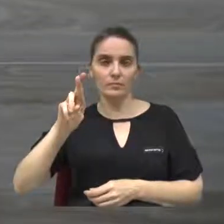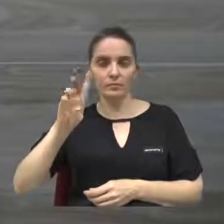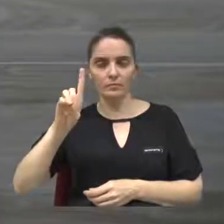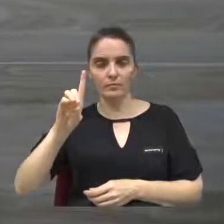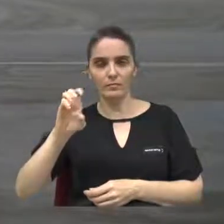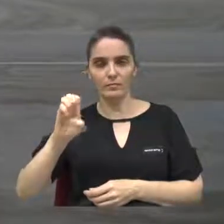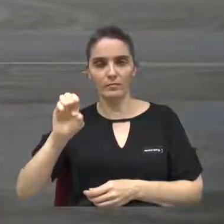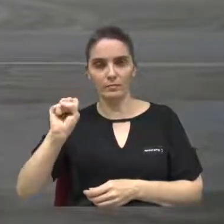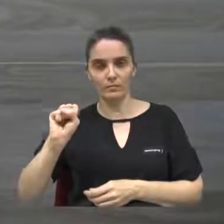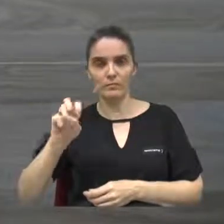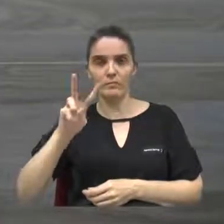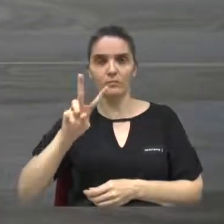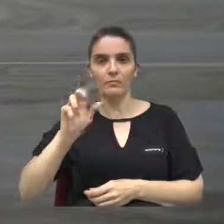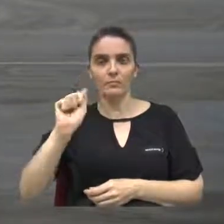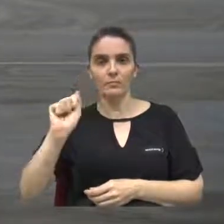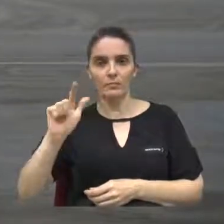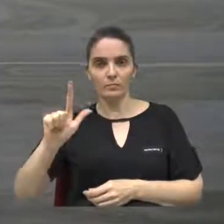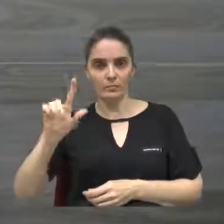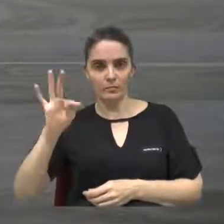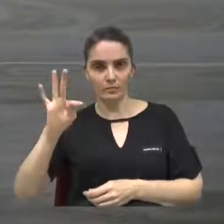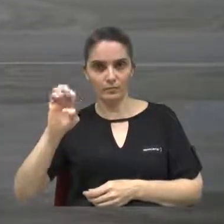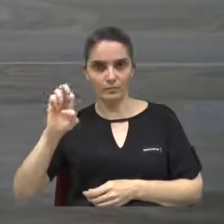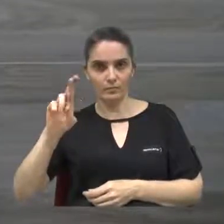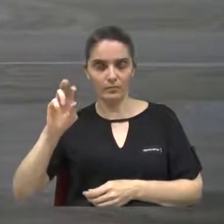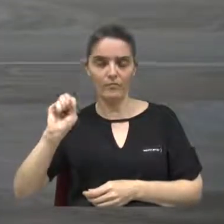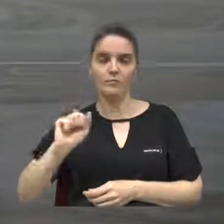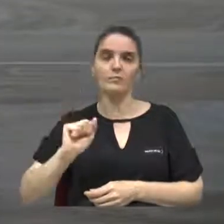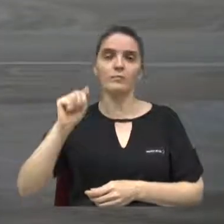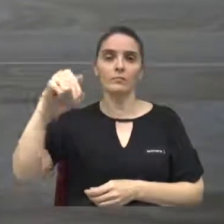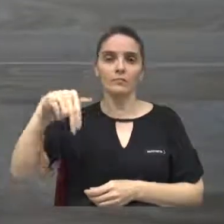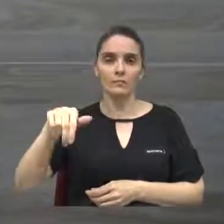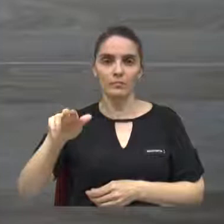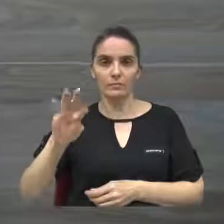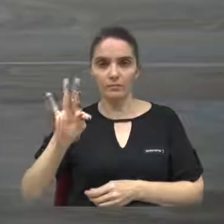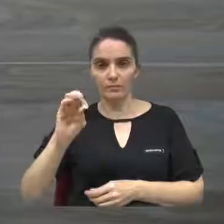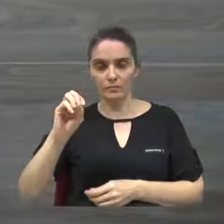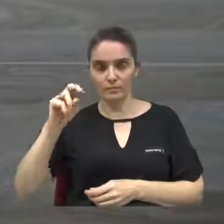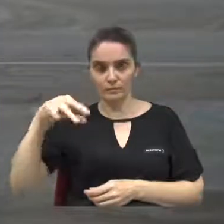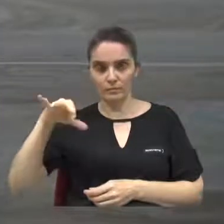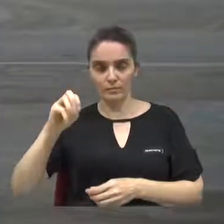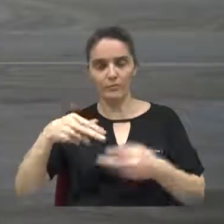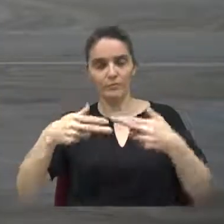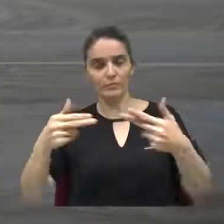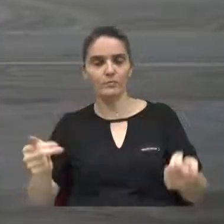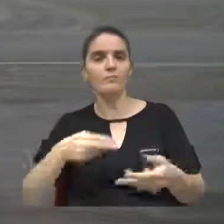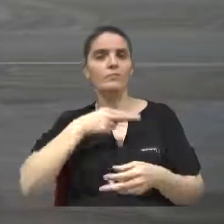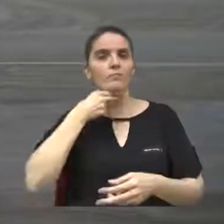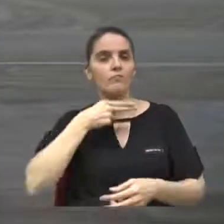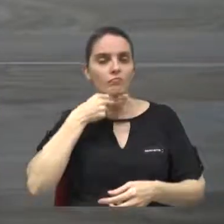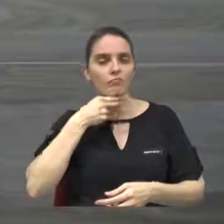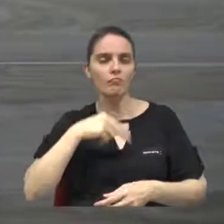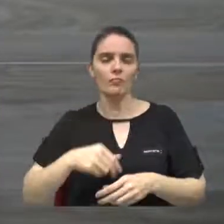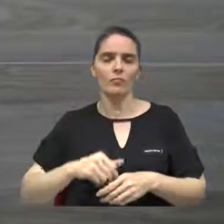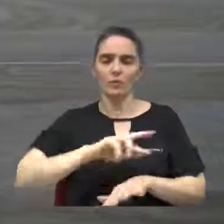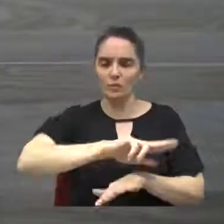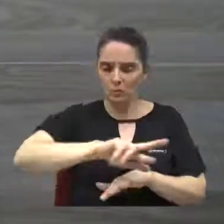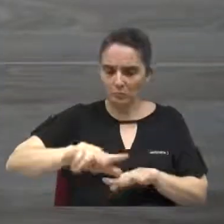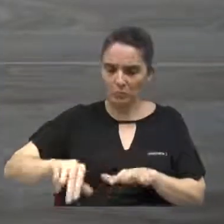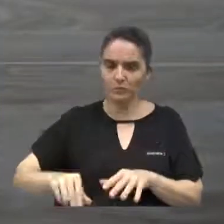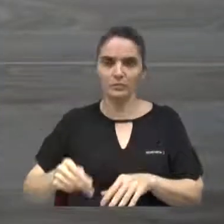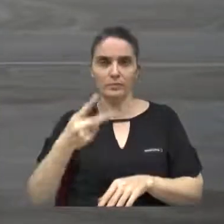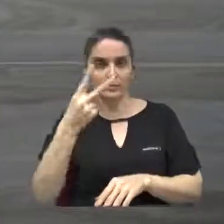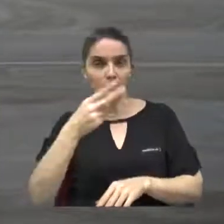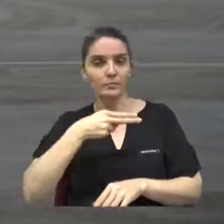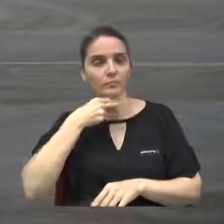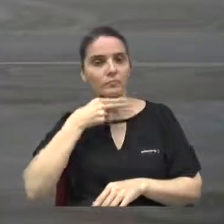e Antônio, além de 17 netos e 19 bisnetos. Maria Júlia morou por